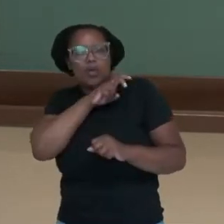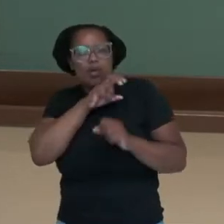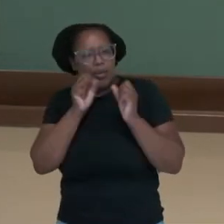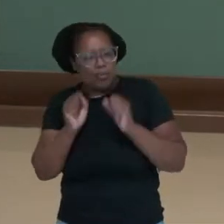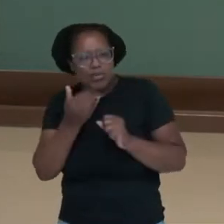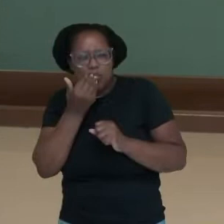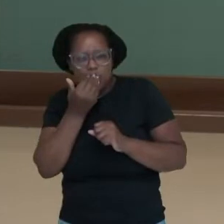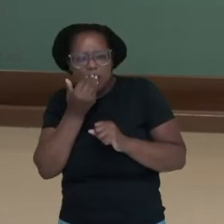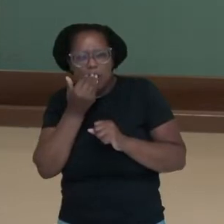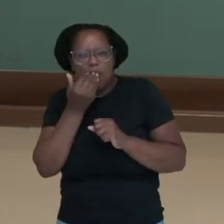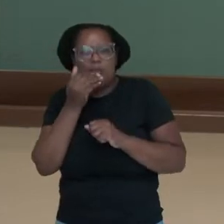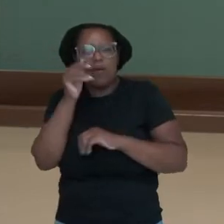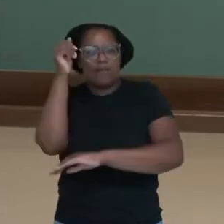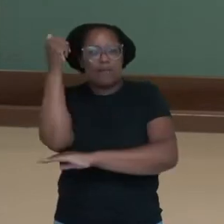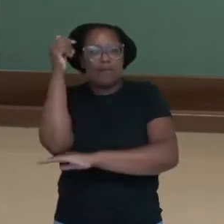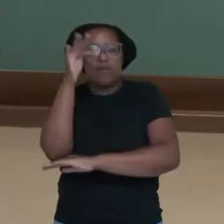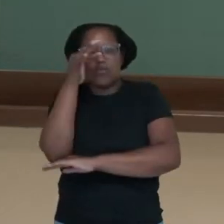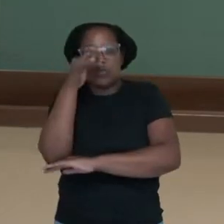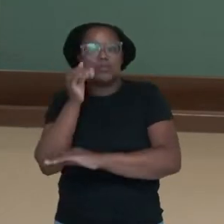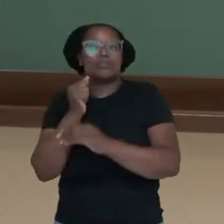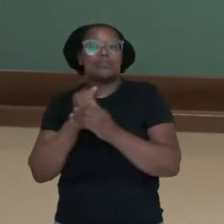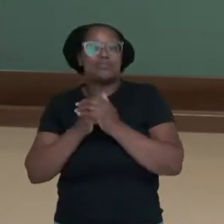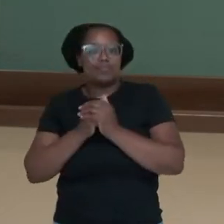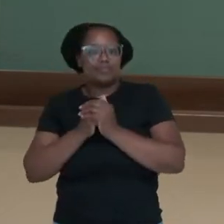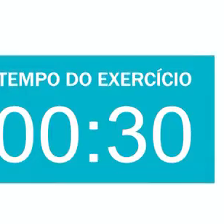você pensar e eu já retorno.